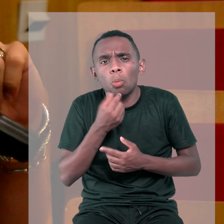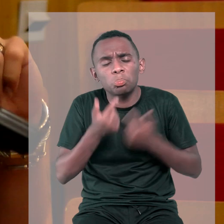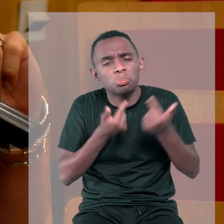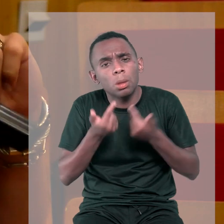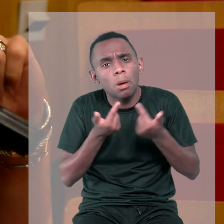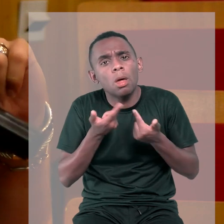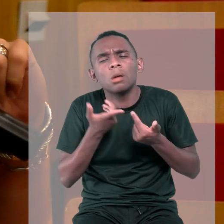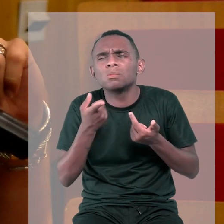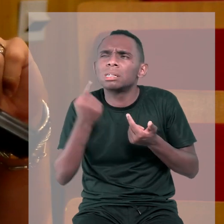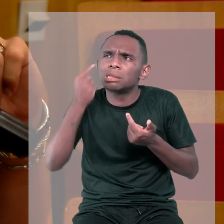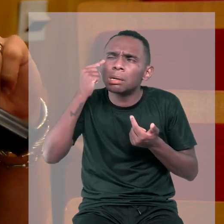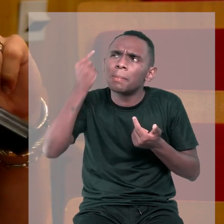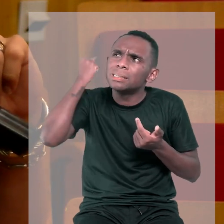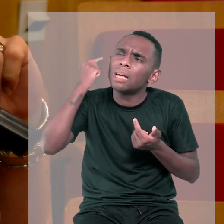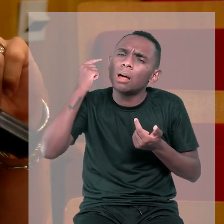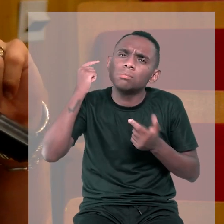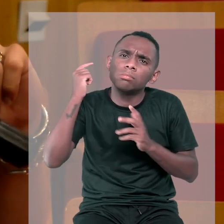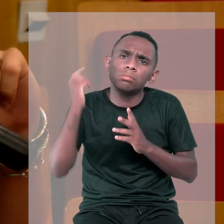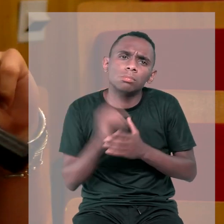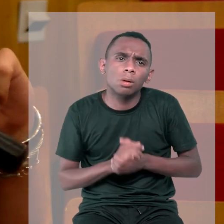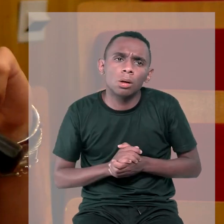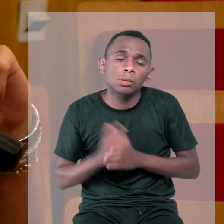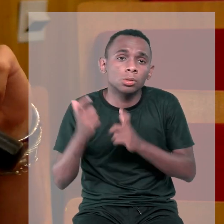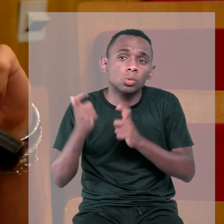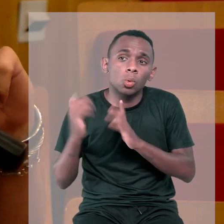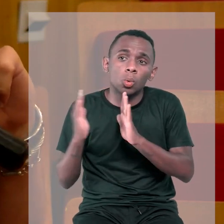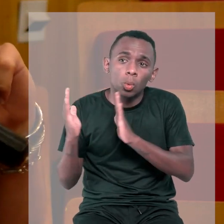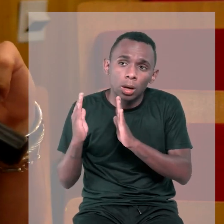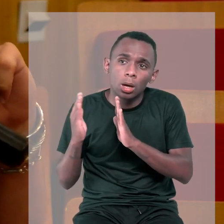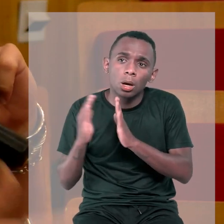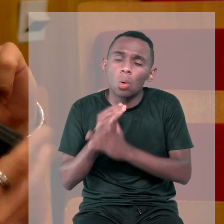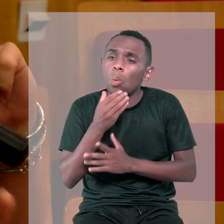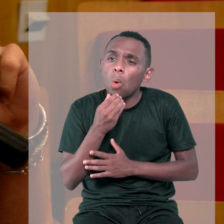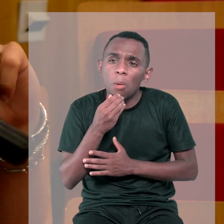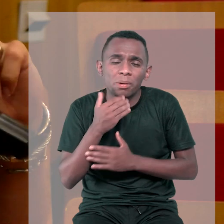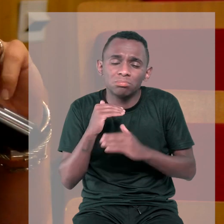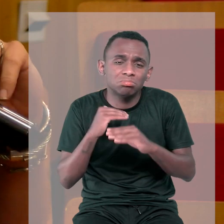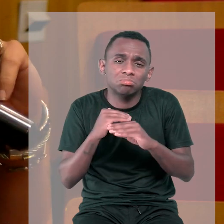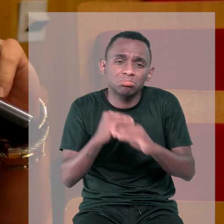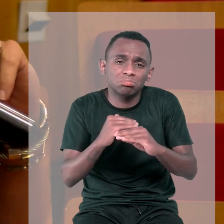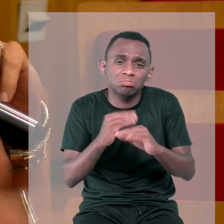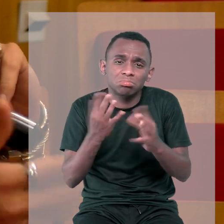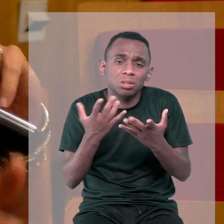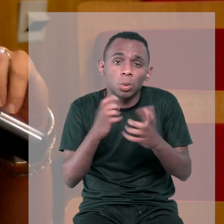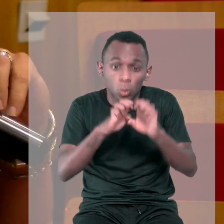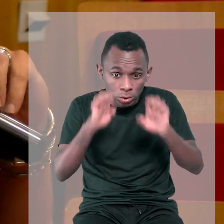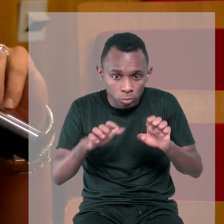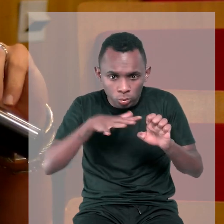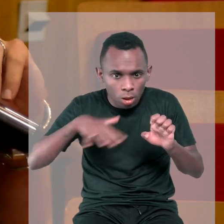tão complexa de assassinato como foi, né, o próprio processo, o próprio